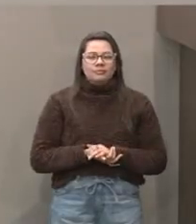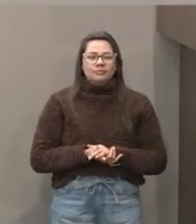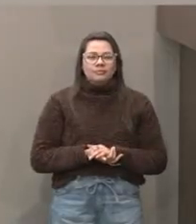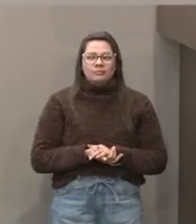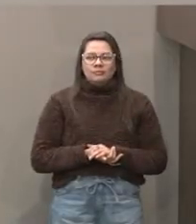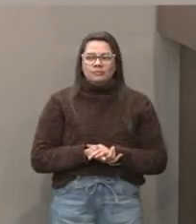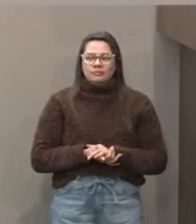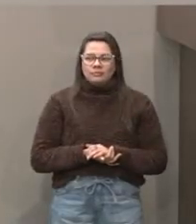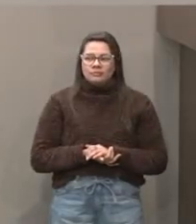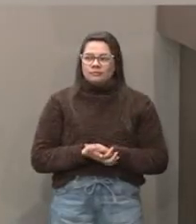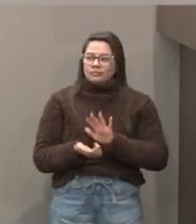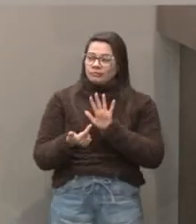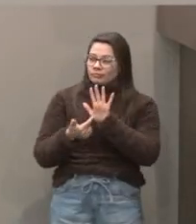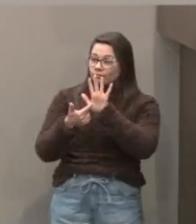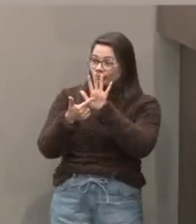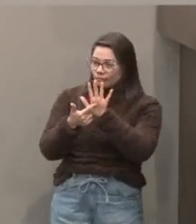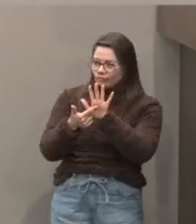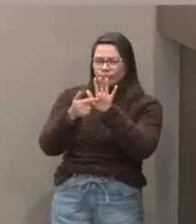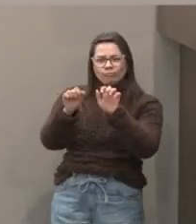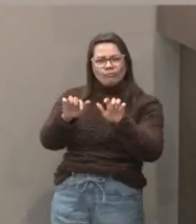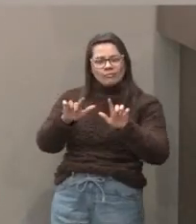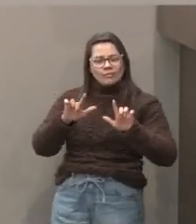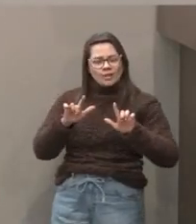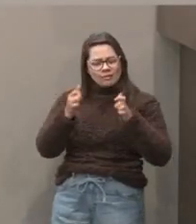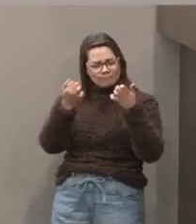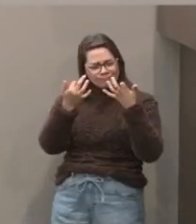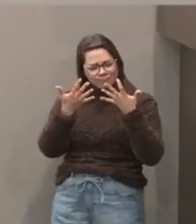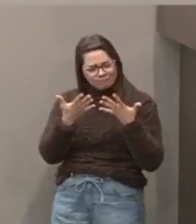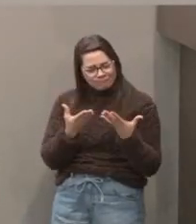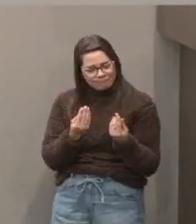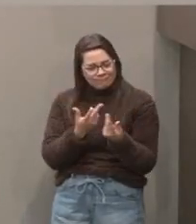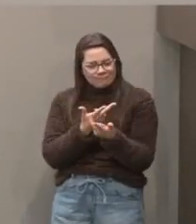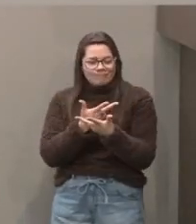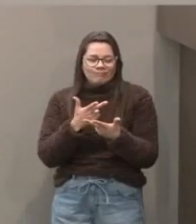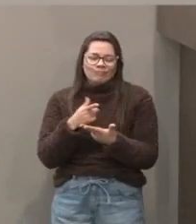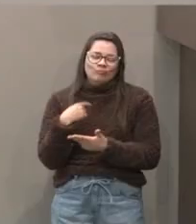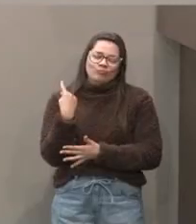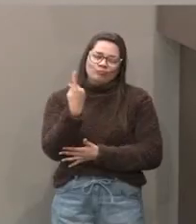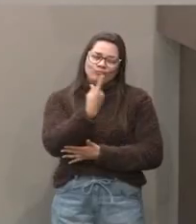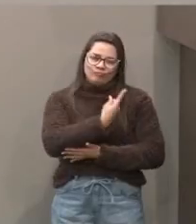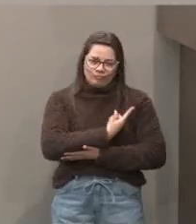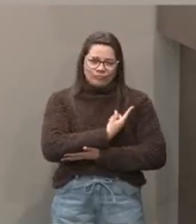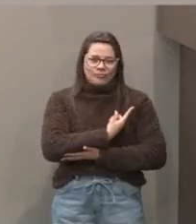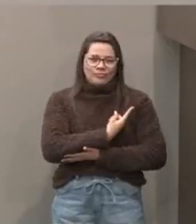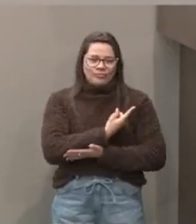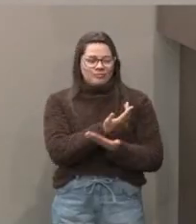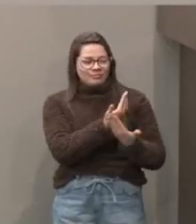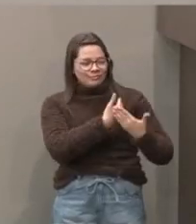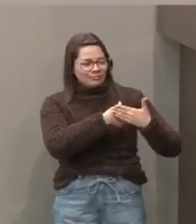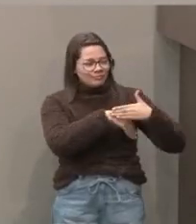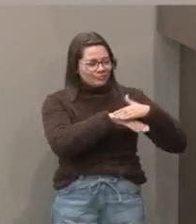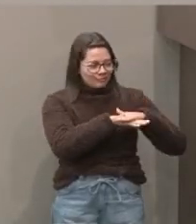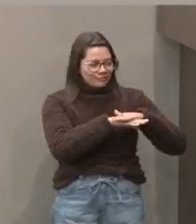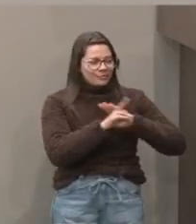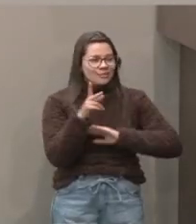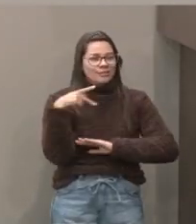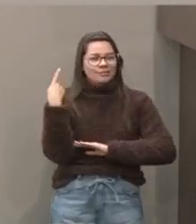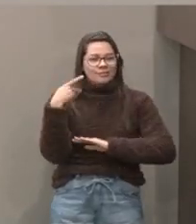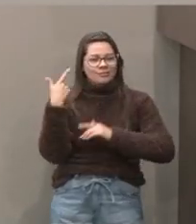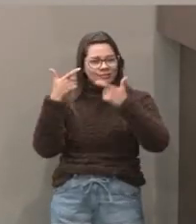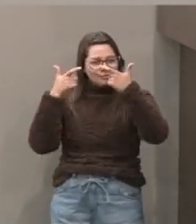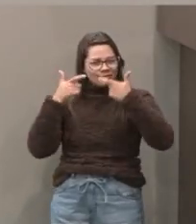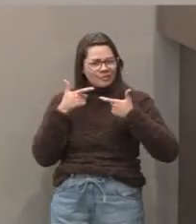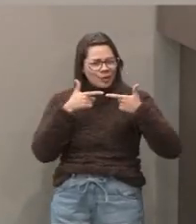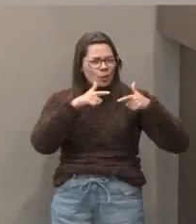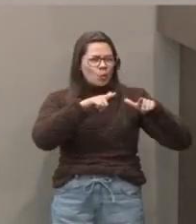Essa placa diz muito para todos nós. Ela será guardada, vereadora Ada, num lugar